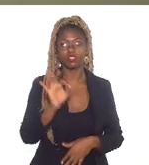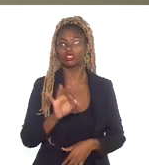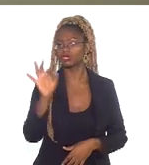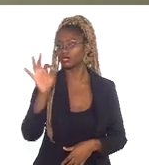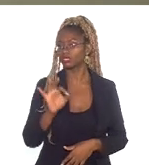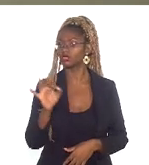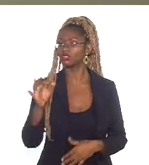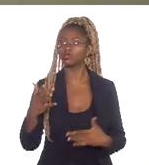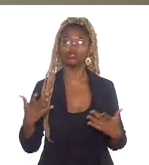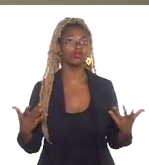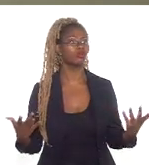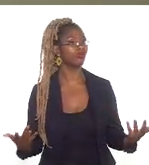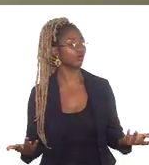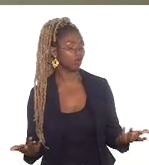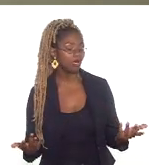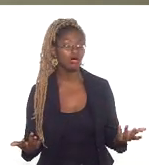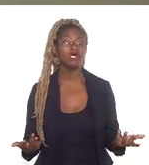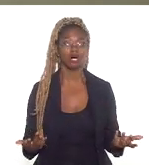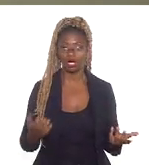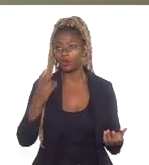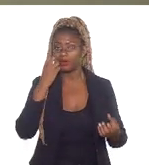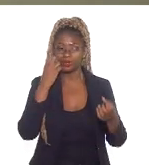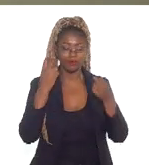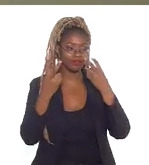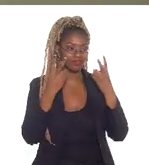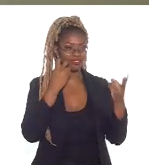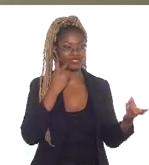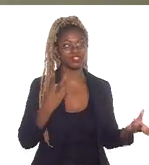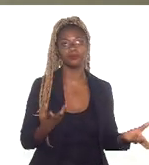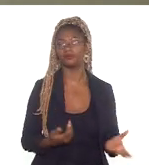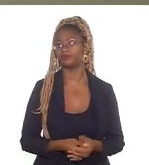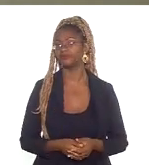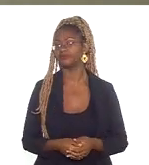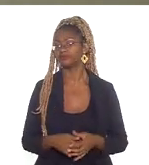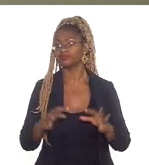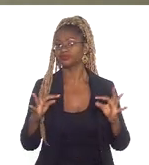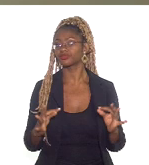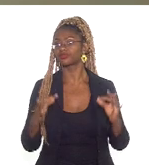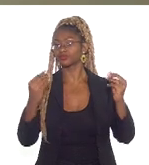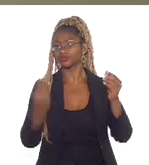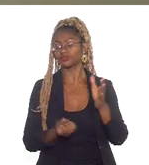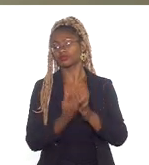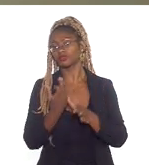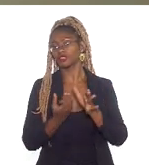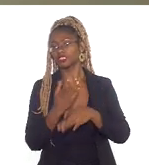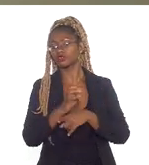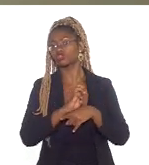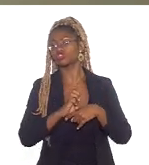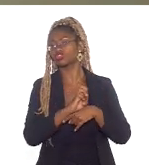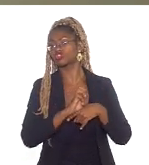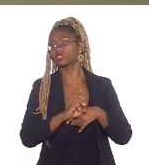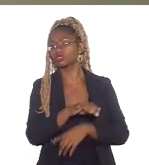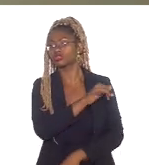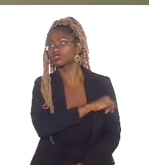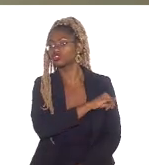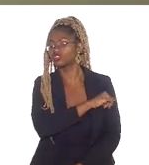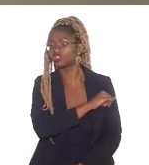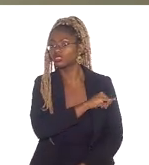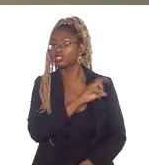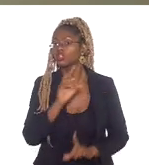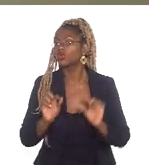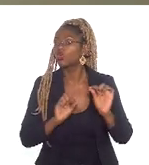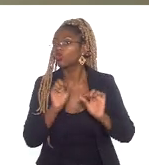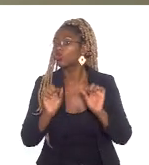seu superintendente, não ao senhor, do total produzido no estado do Rio de Janeiro, o que, que é